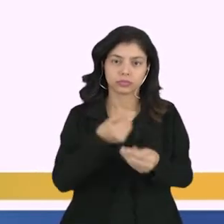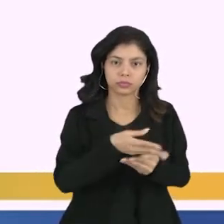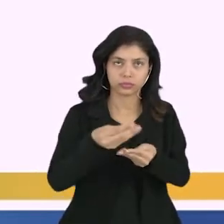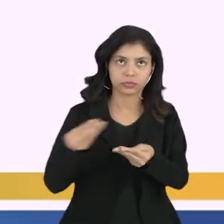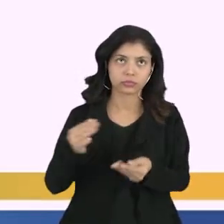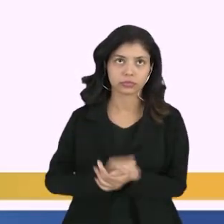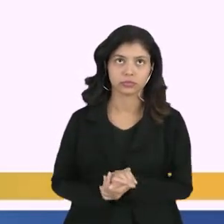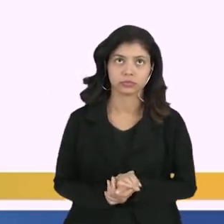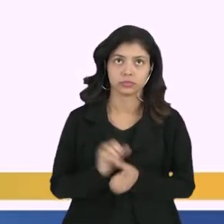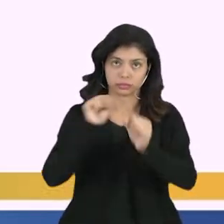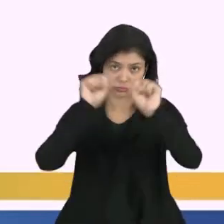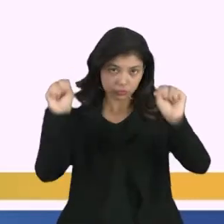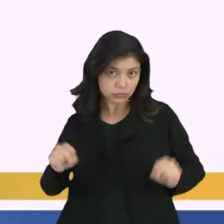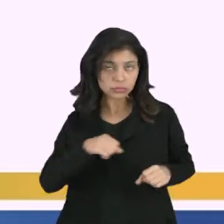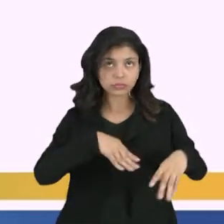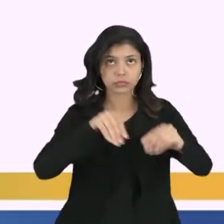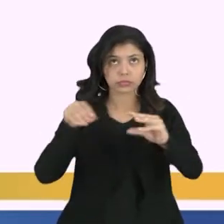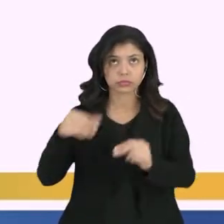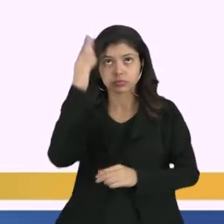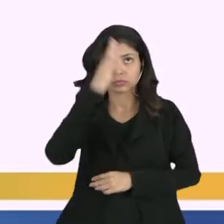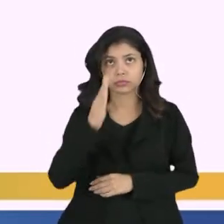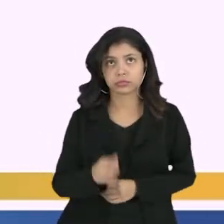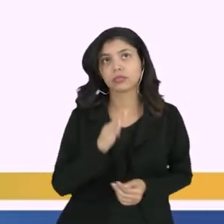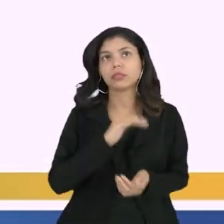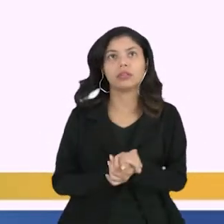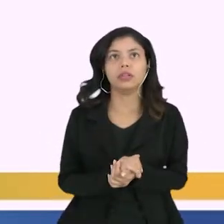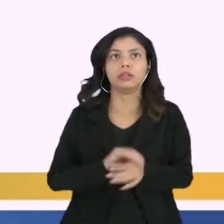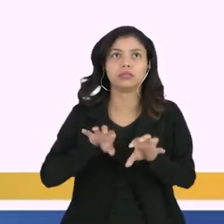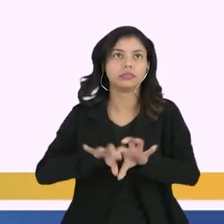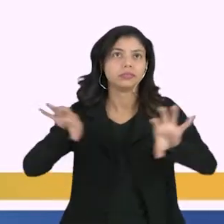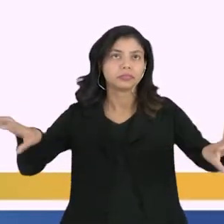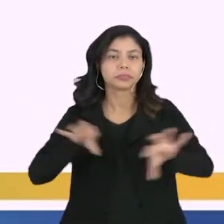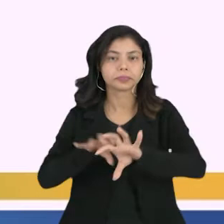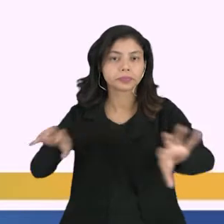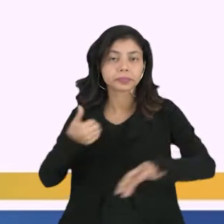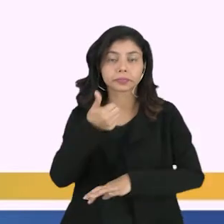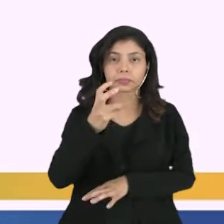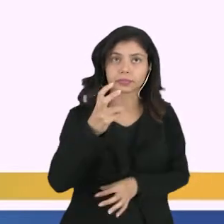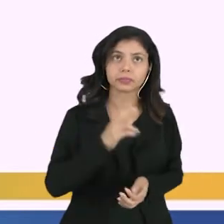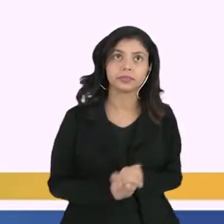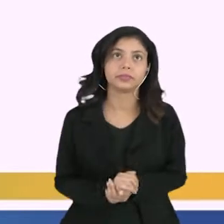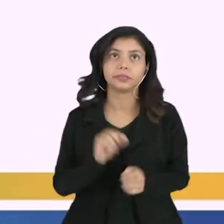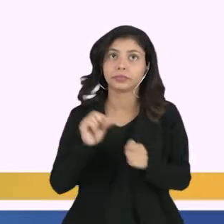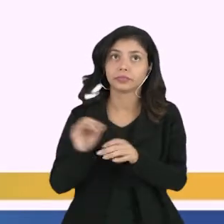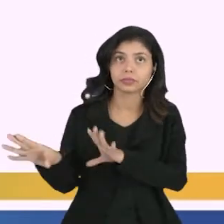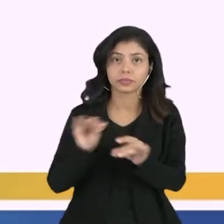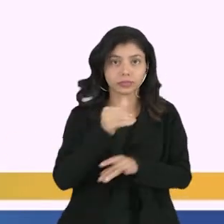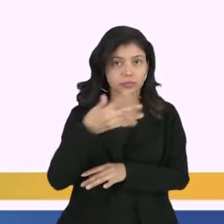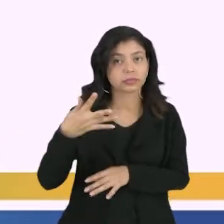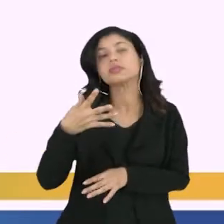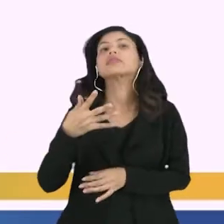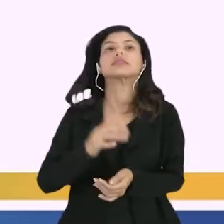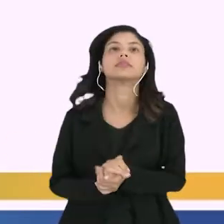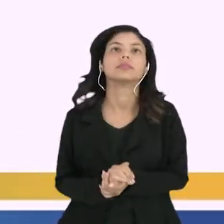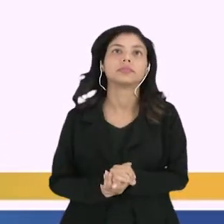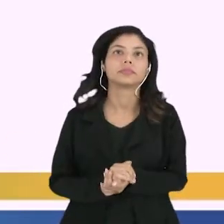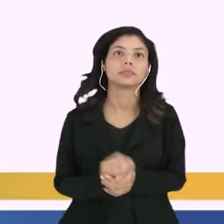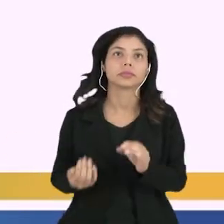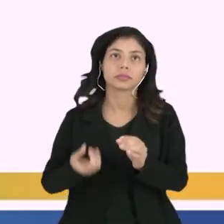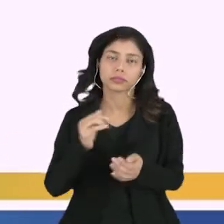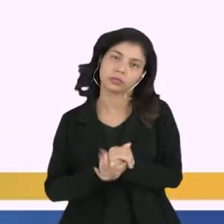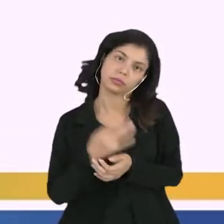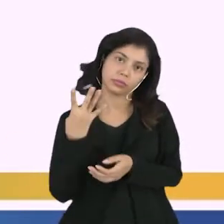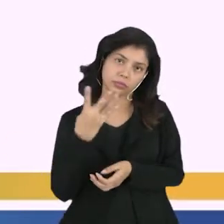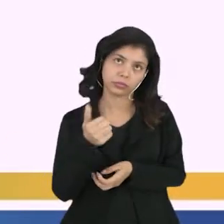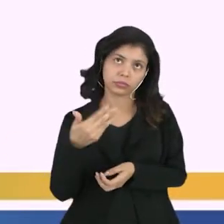distribuição? Nesse sistema, as terras do Brasil foram divididas em 15 lotes e foram 14 capitanias hereditárias, né?